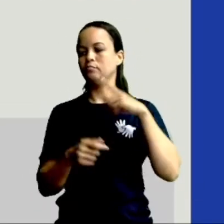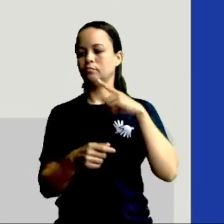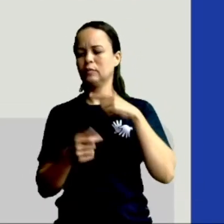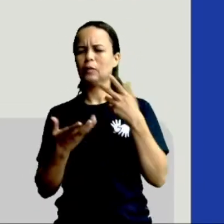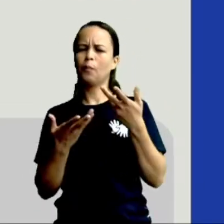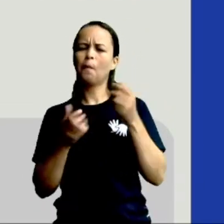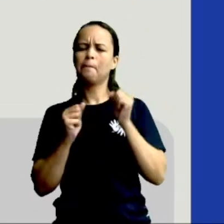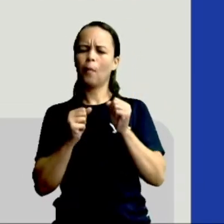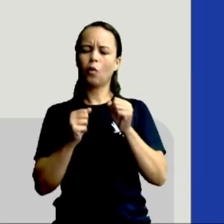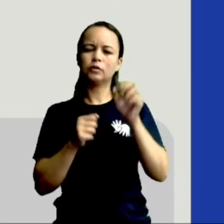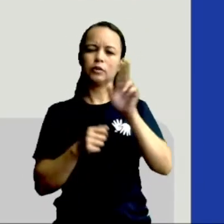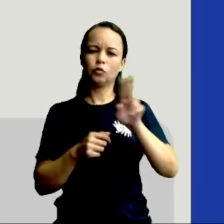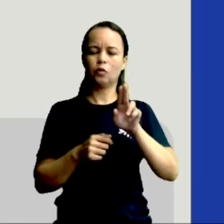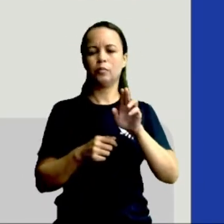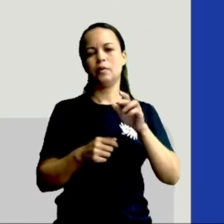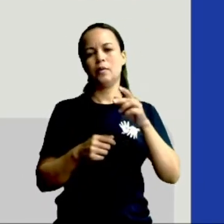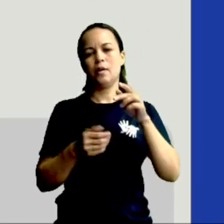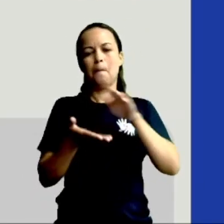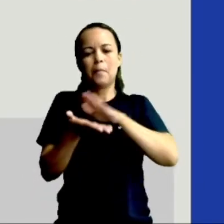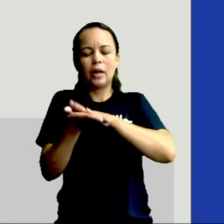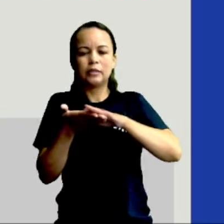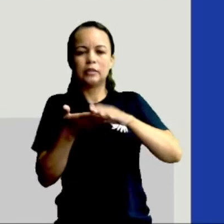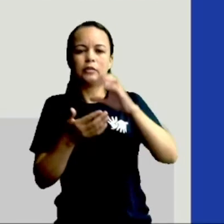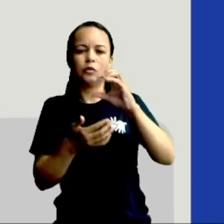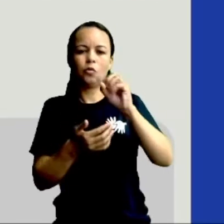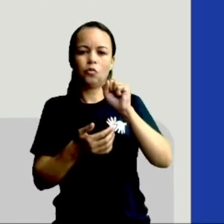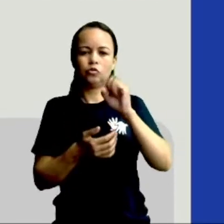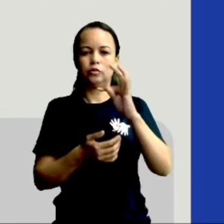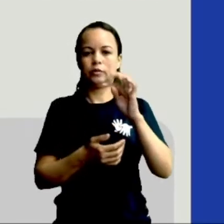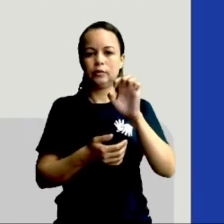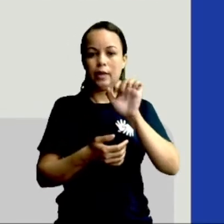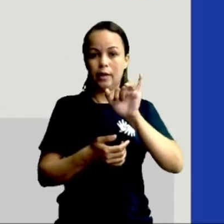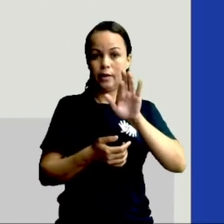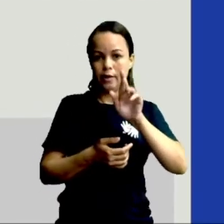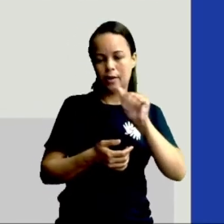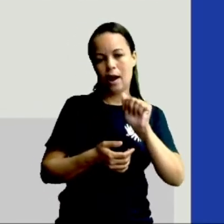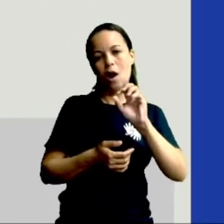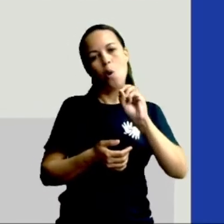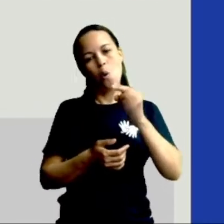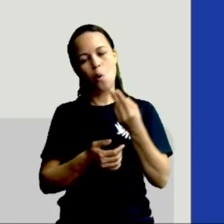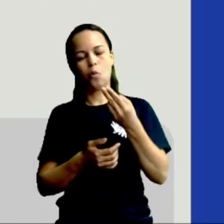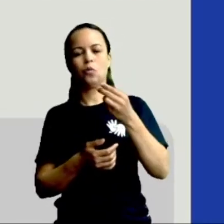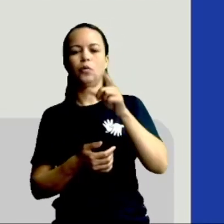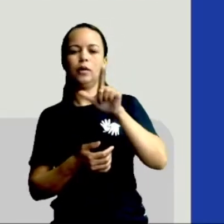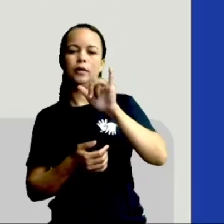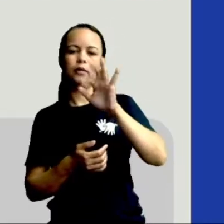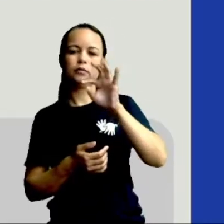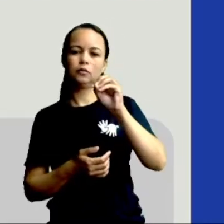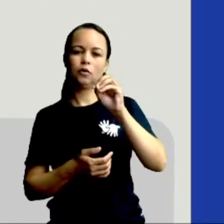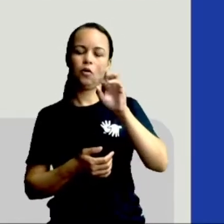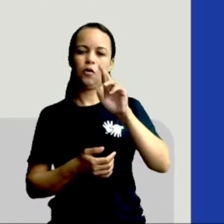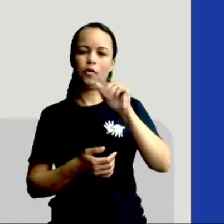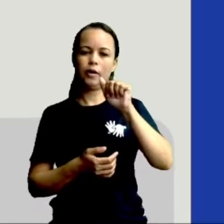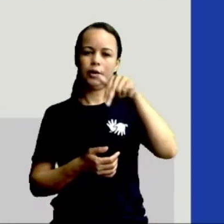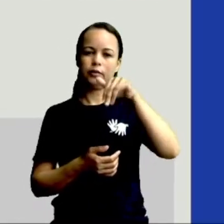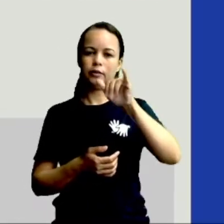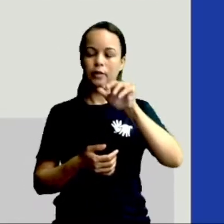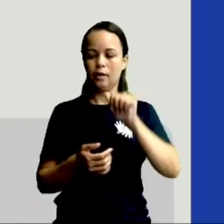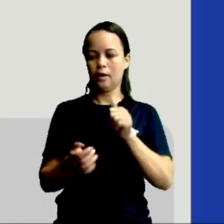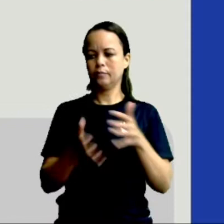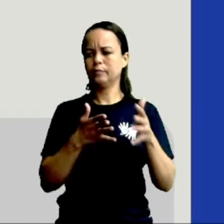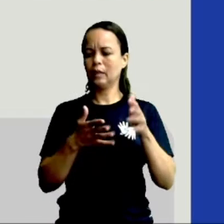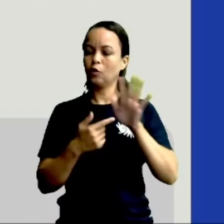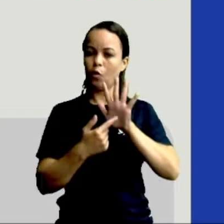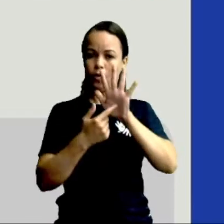chamar planície costeira ou uma planície litorânea. E na imagem eu trouxe para você um exemplo de